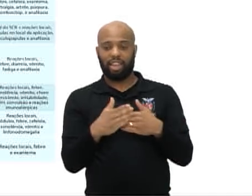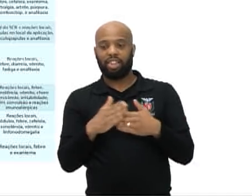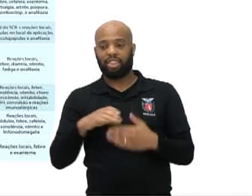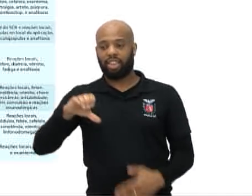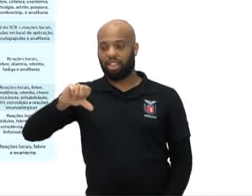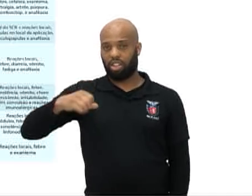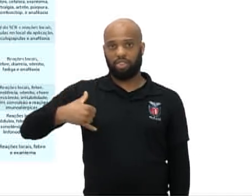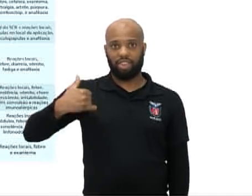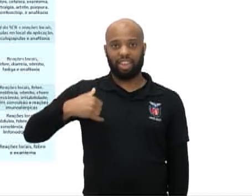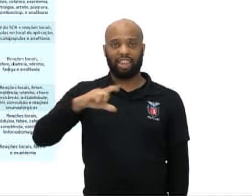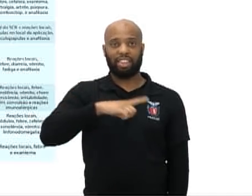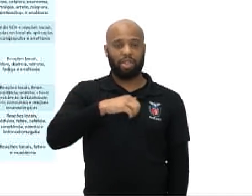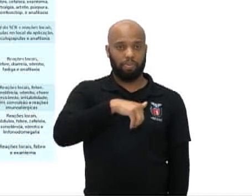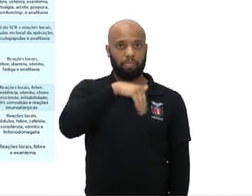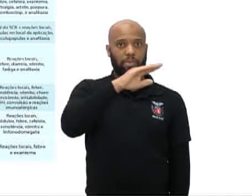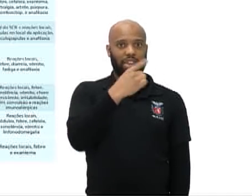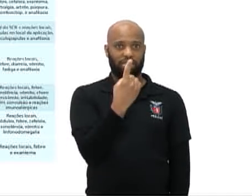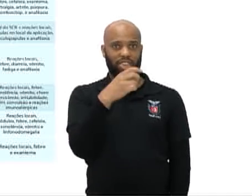gente tem que tomar